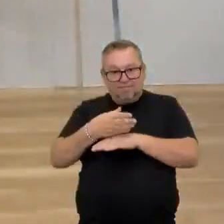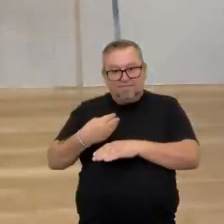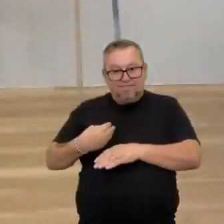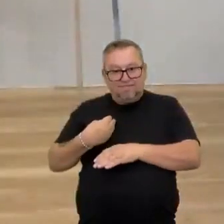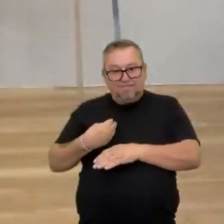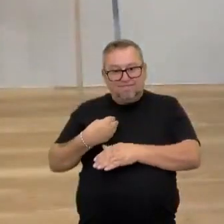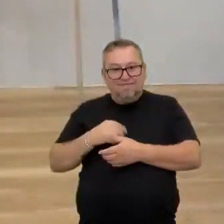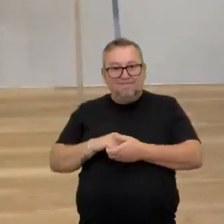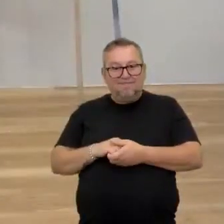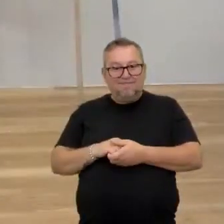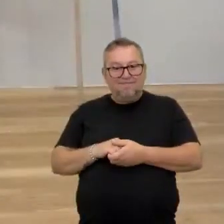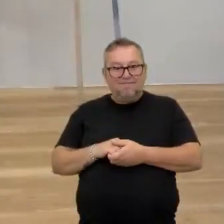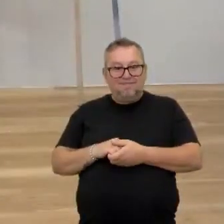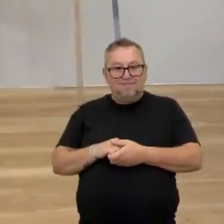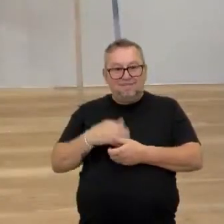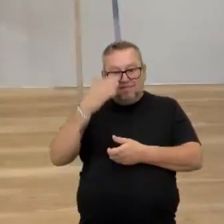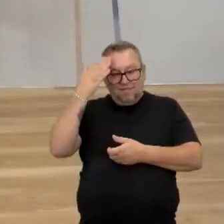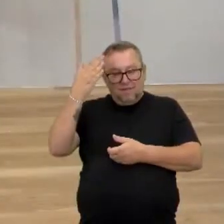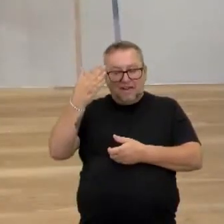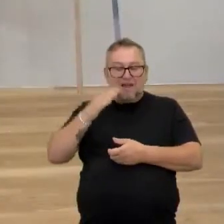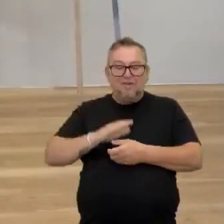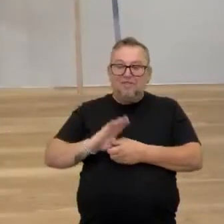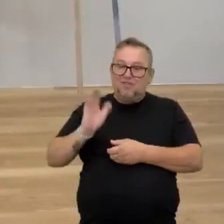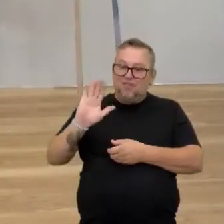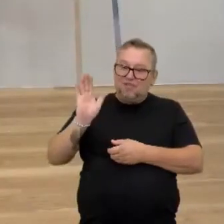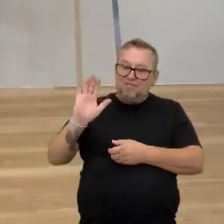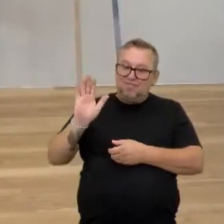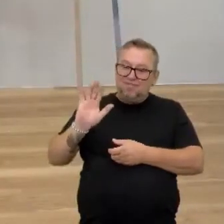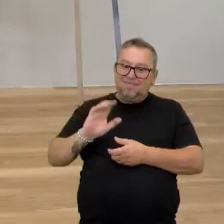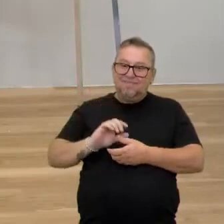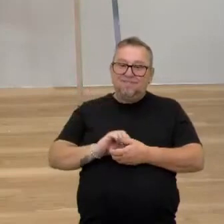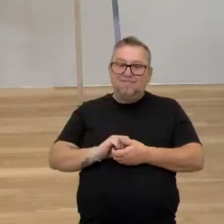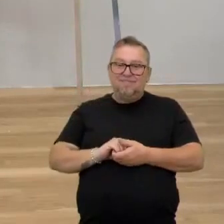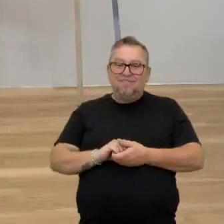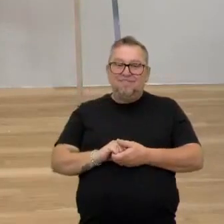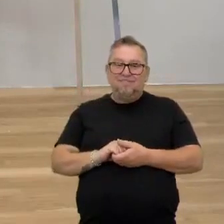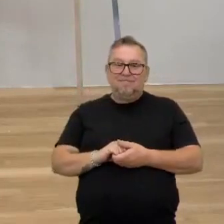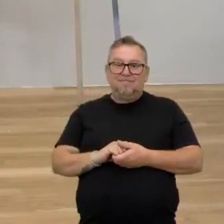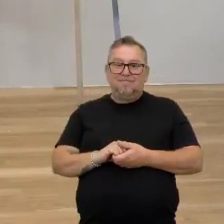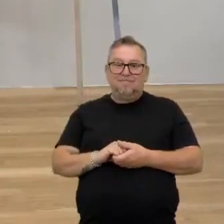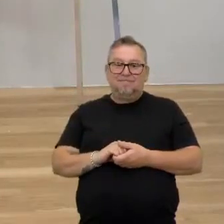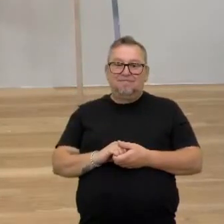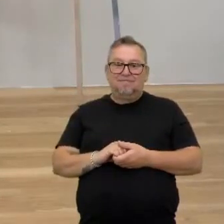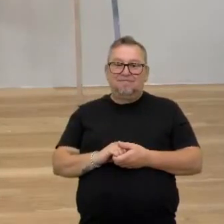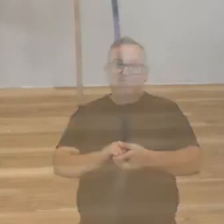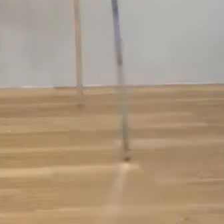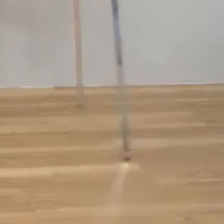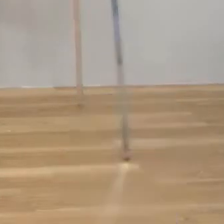presença. Obrigado você, professor Anderson. Até a próxima turma. Tchau, tchau. Tchau, tchau, gente!